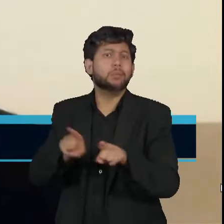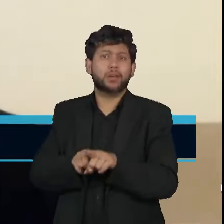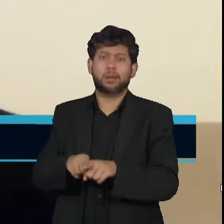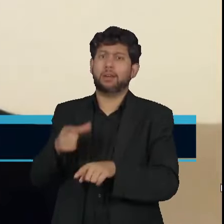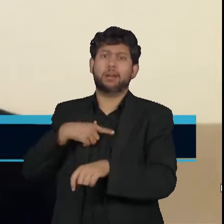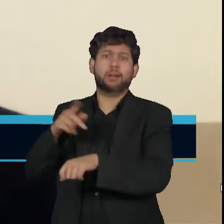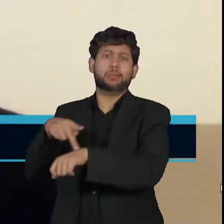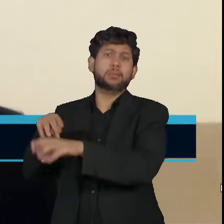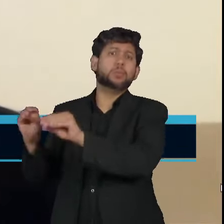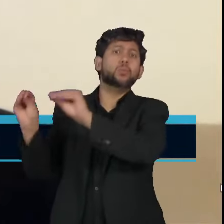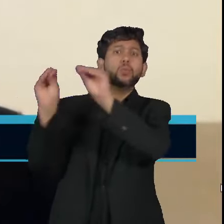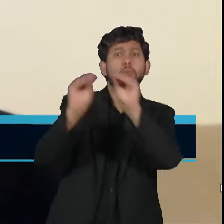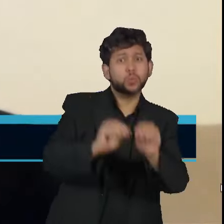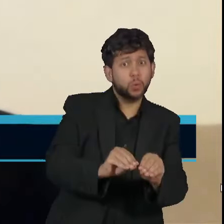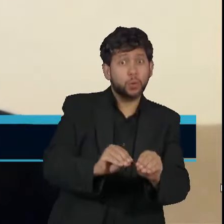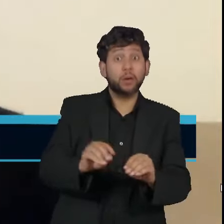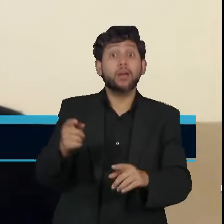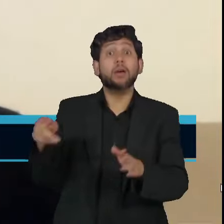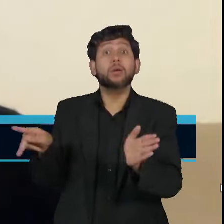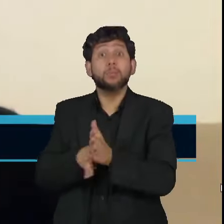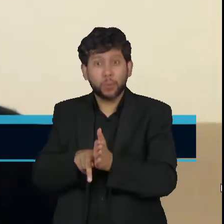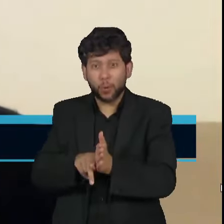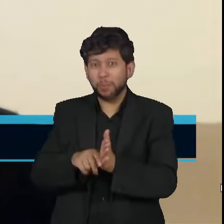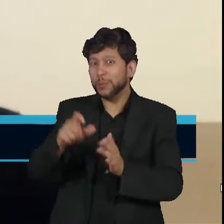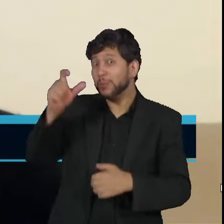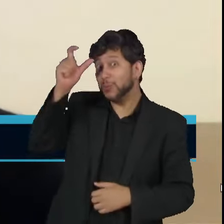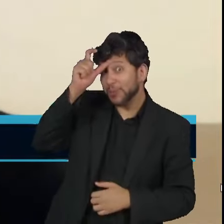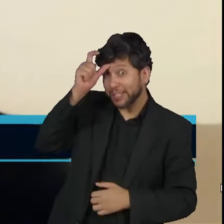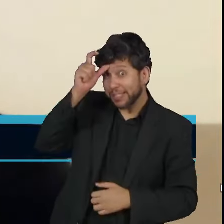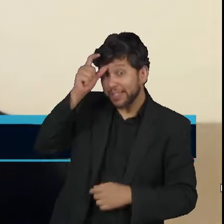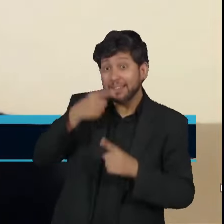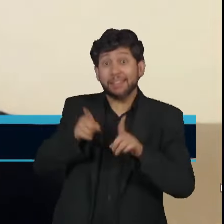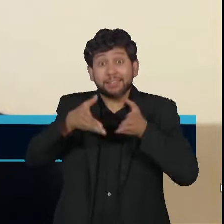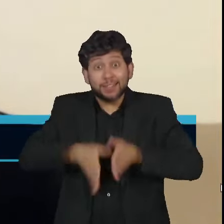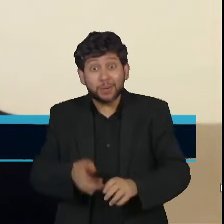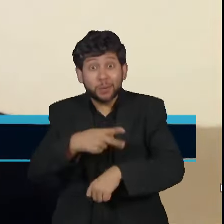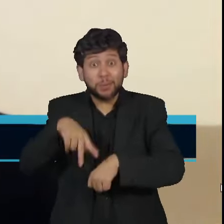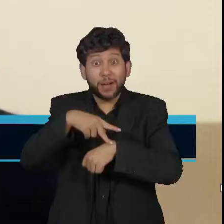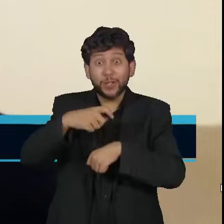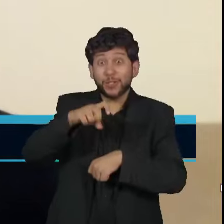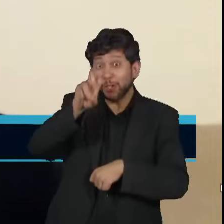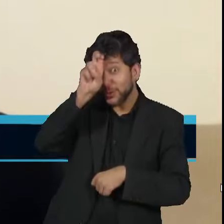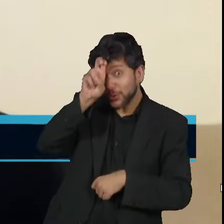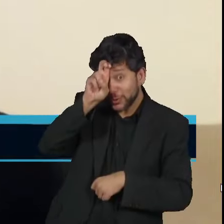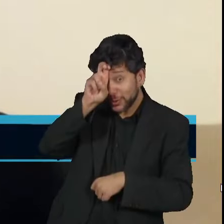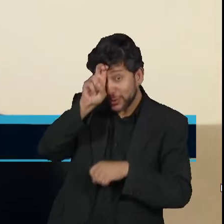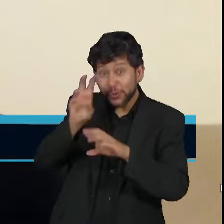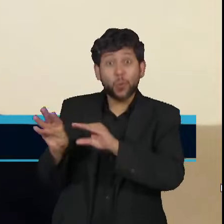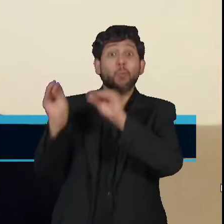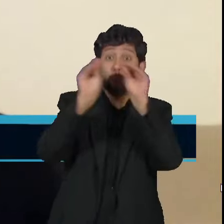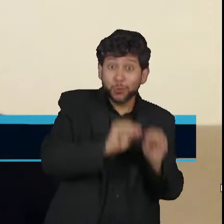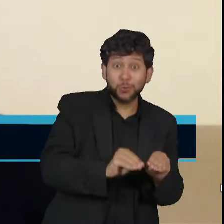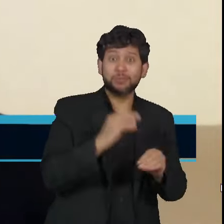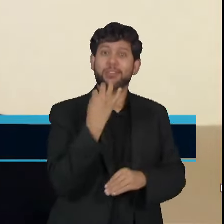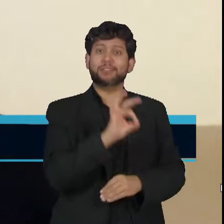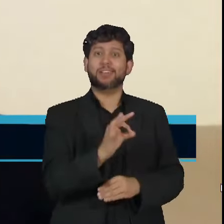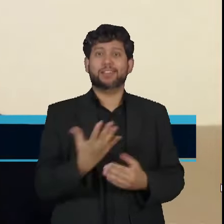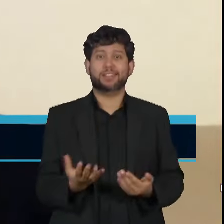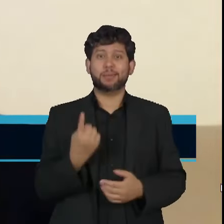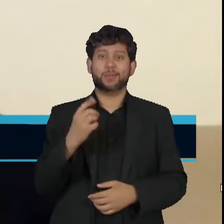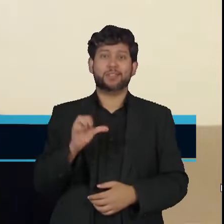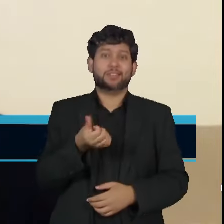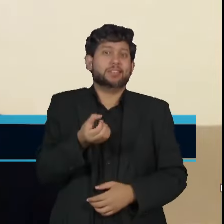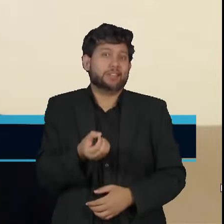ail yalter uma artista turca nascida no Egito que por sua vez emigrou pra França né nos anos